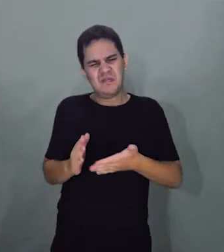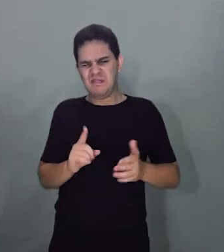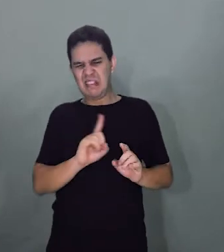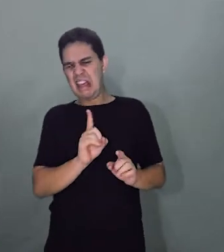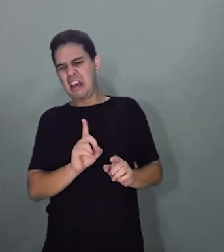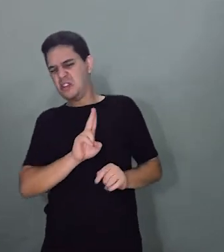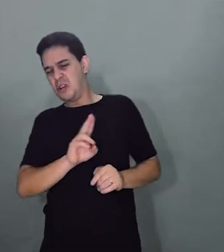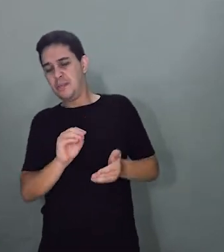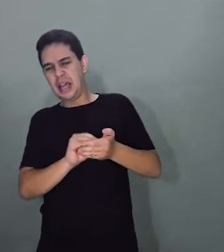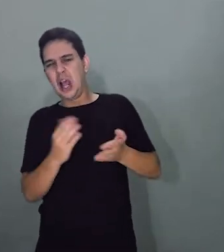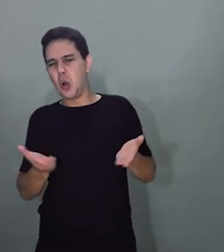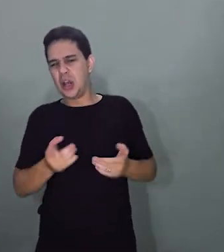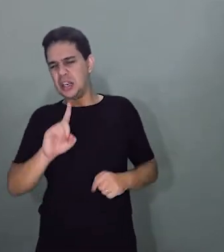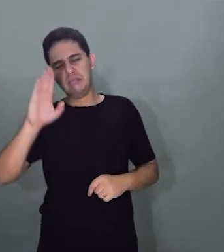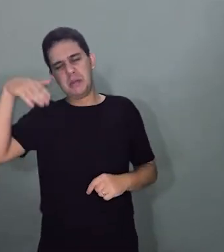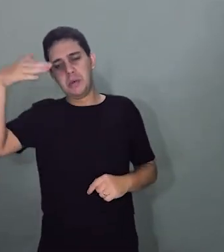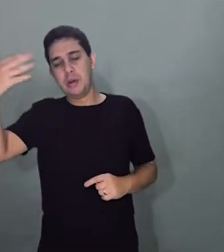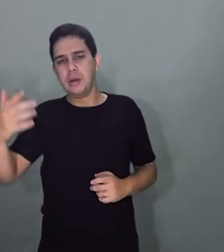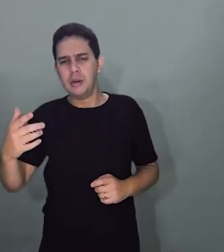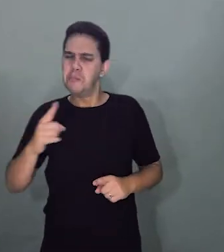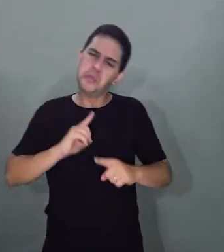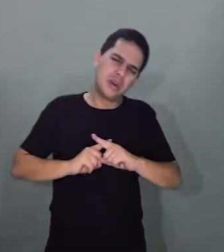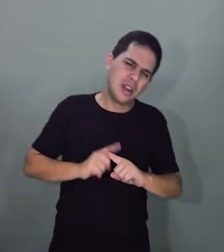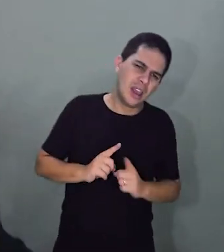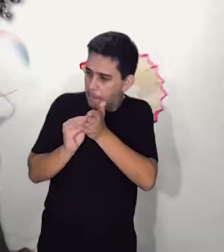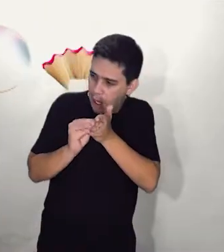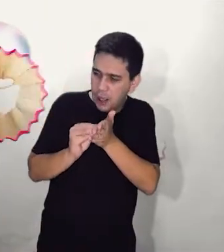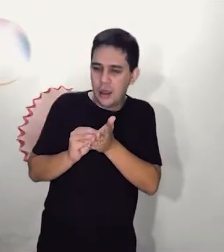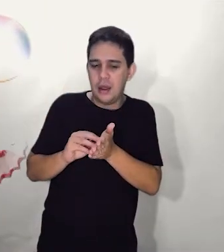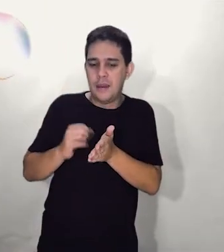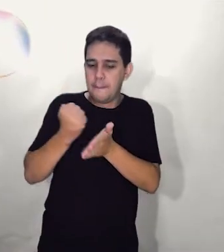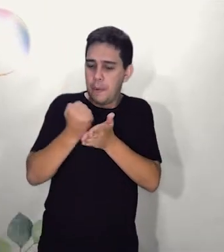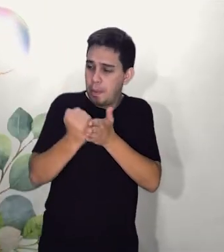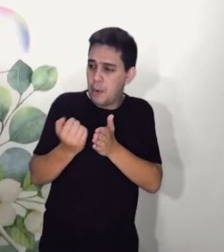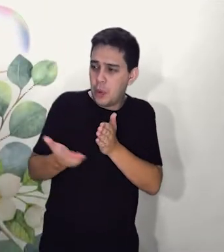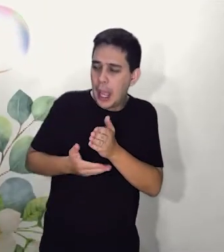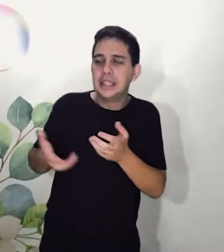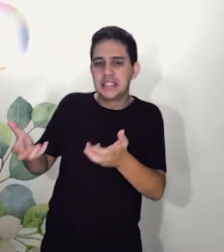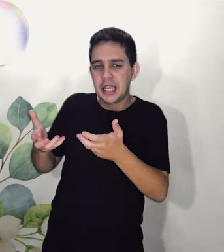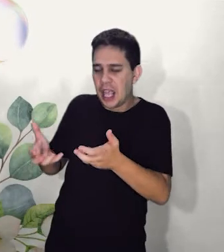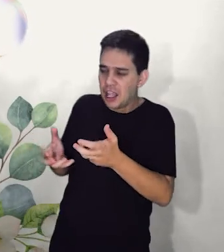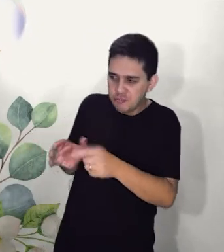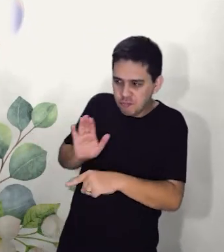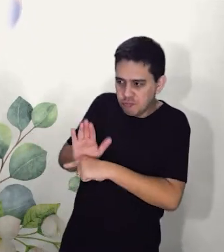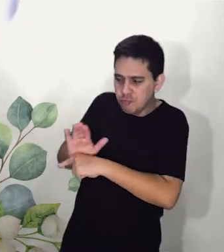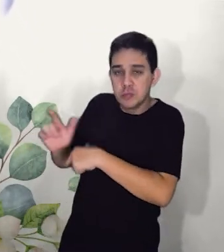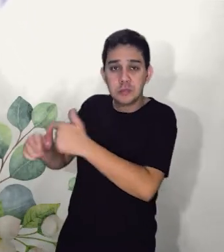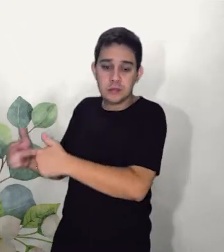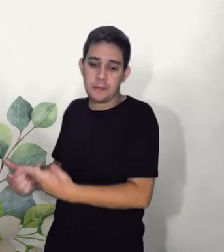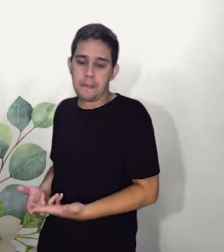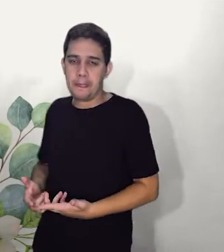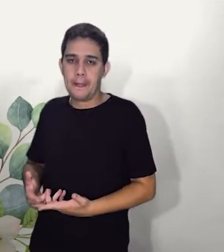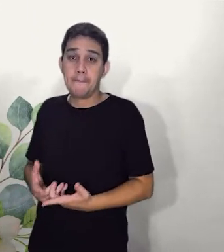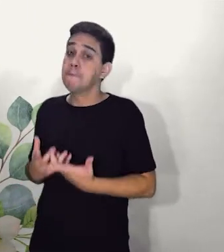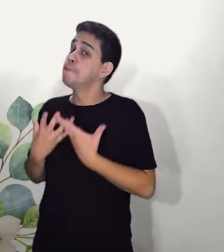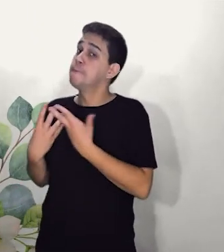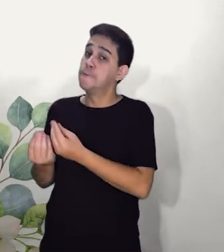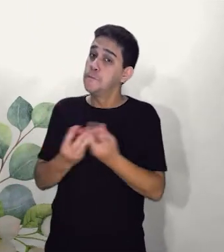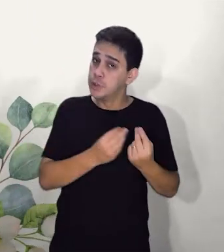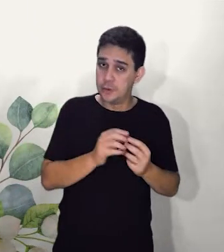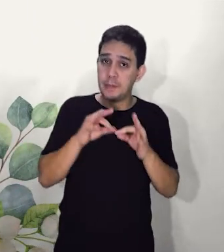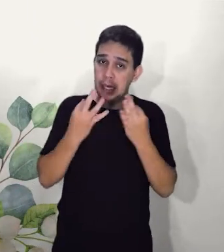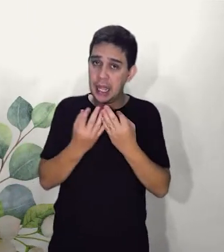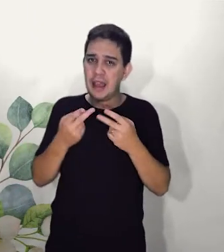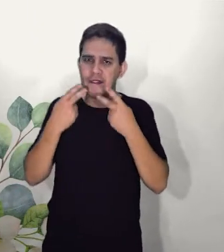esse processo ocorre e quais são esses motivos? Por exemplo, as famílias têm dito que às vezes não